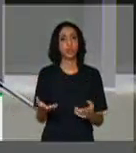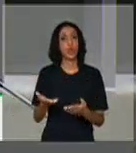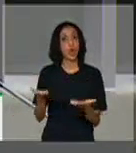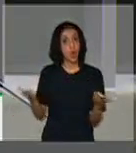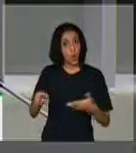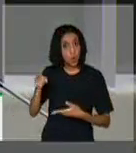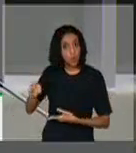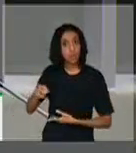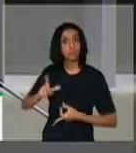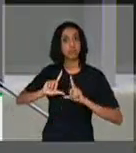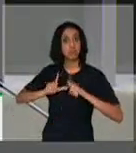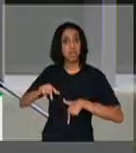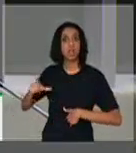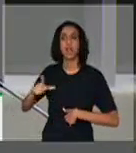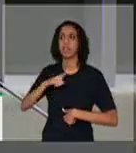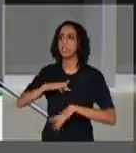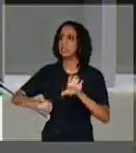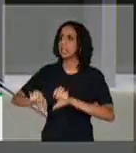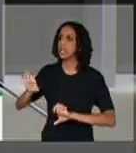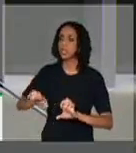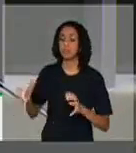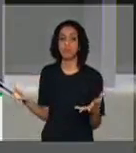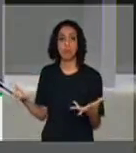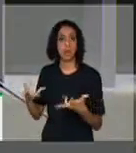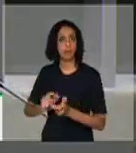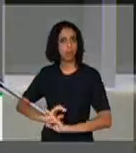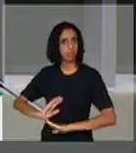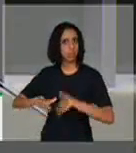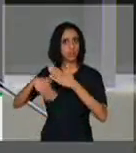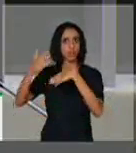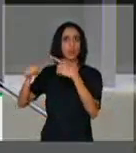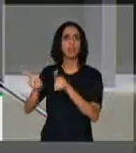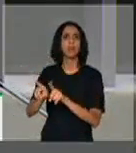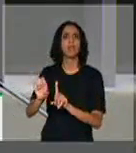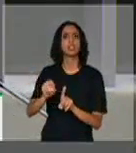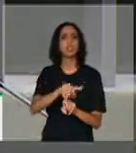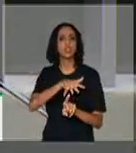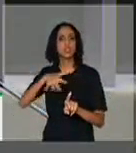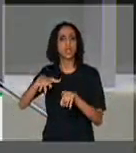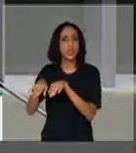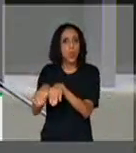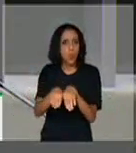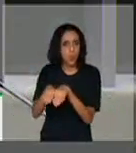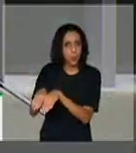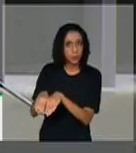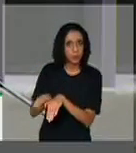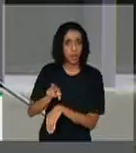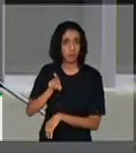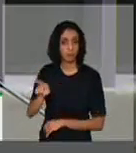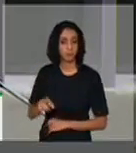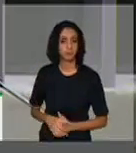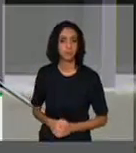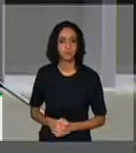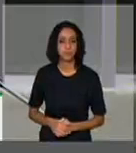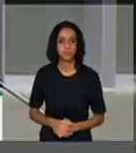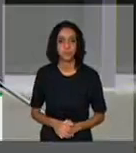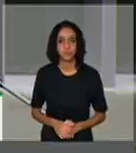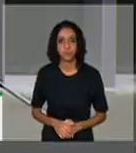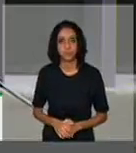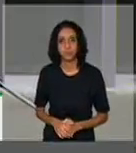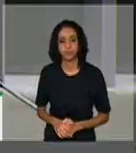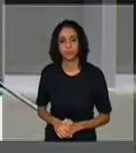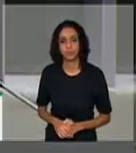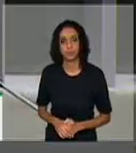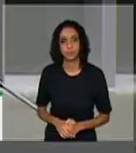índices formidáveis de desenvolvimento e igualdade social. Diante do legado ao mundo de cérebros